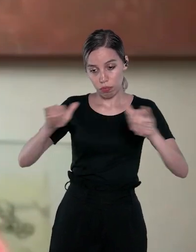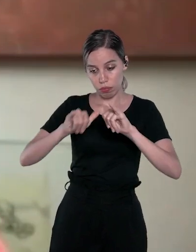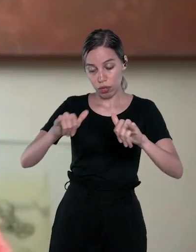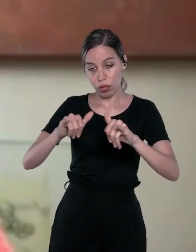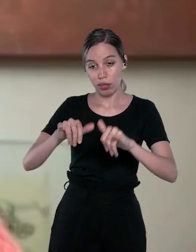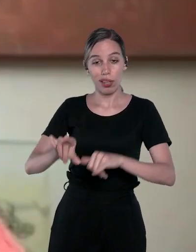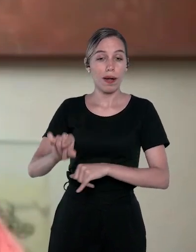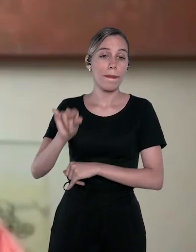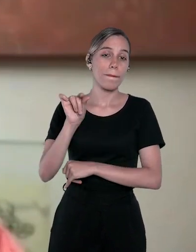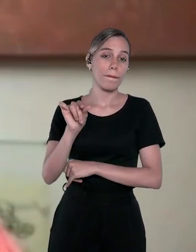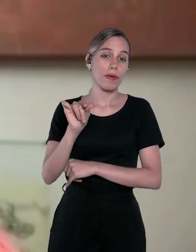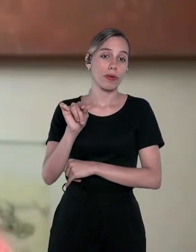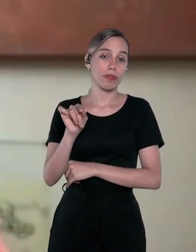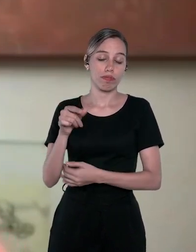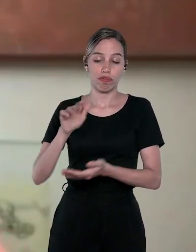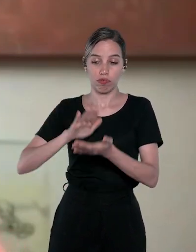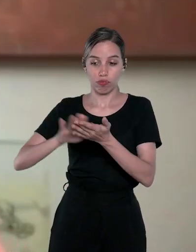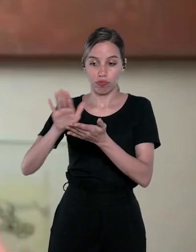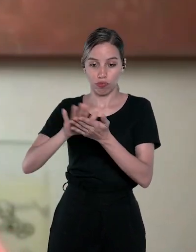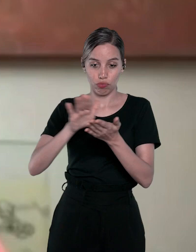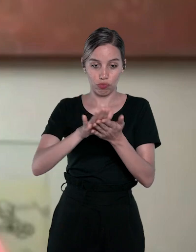tiragens mais antigas.